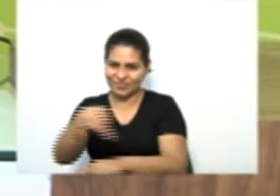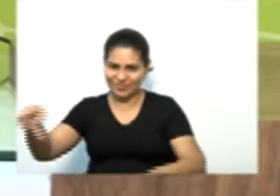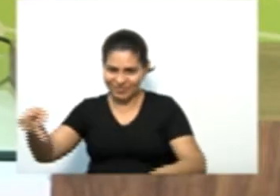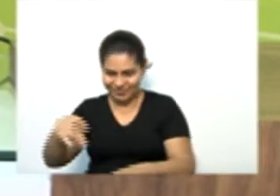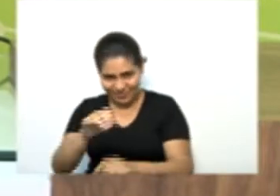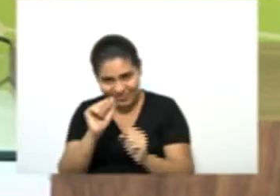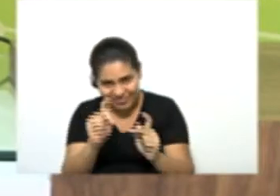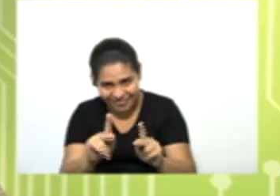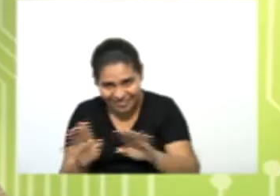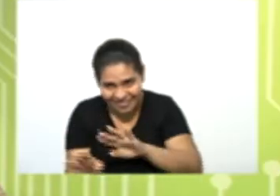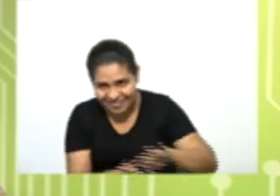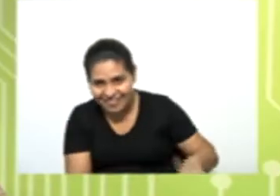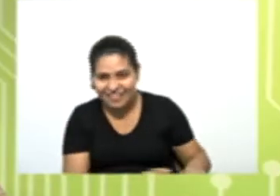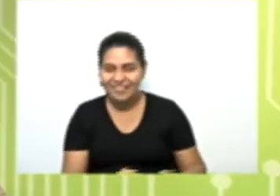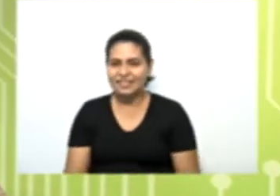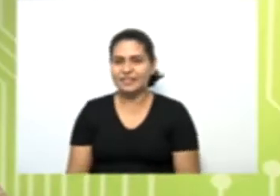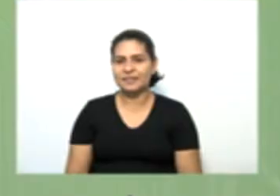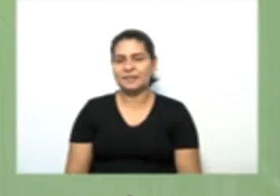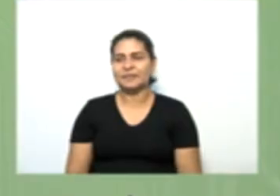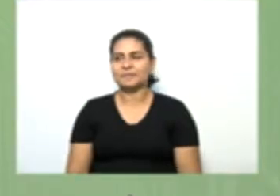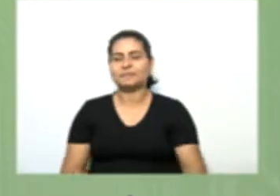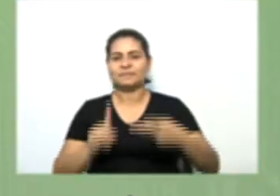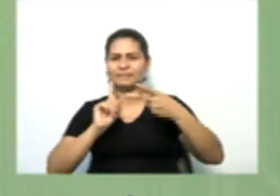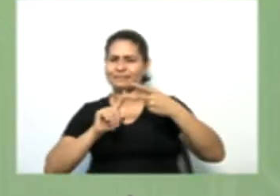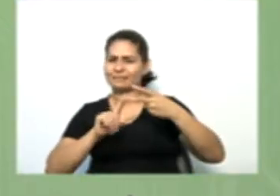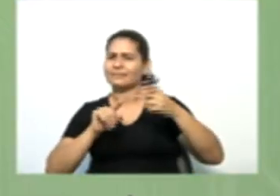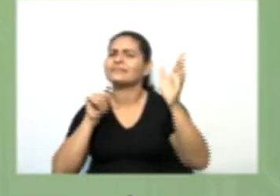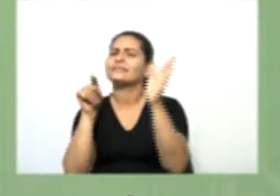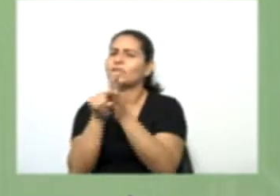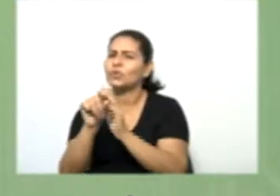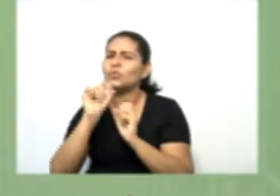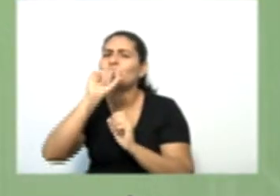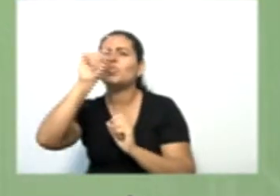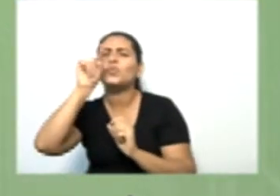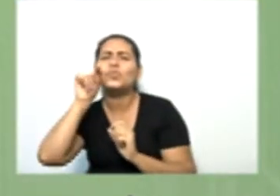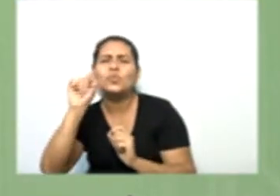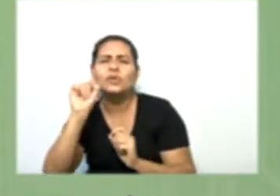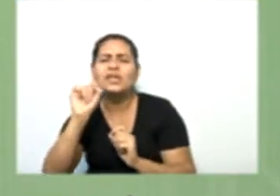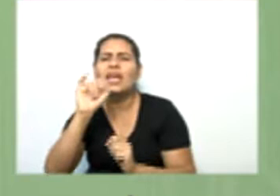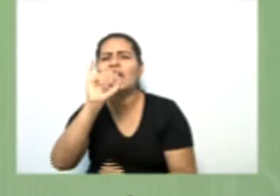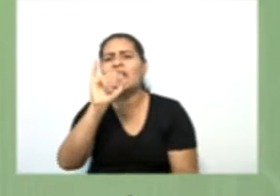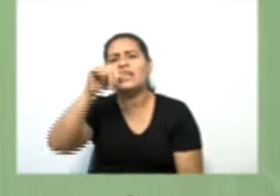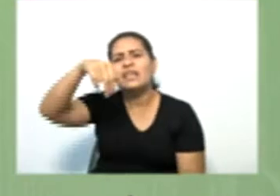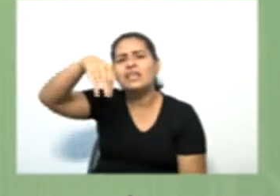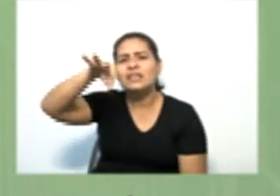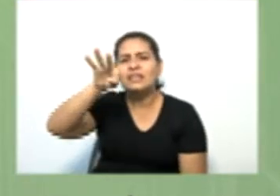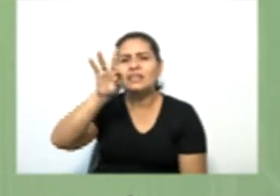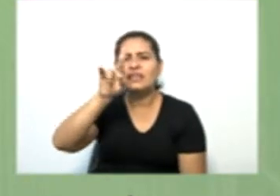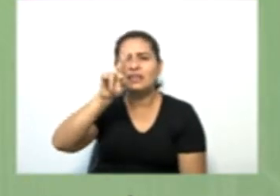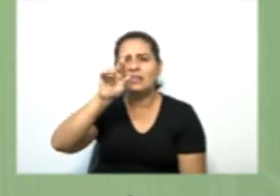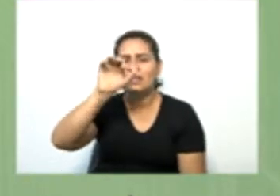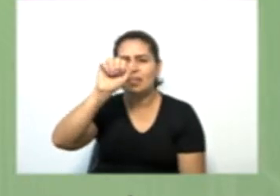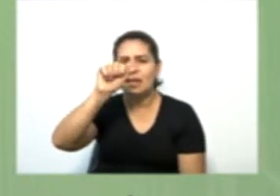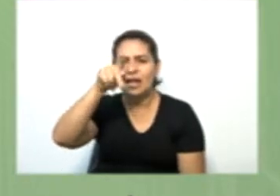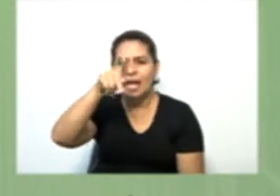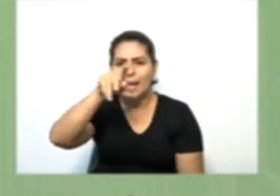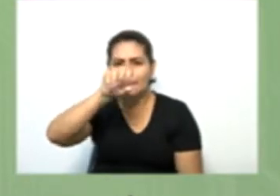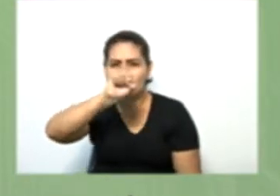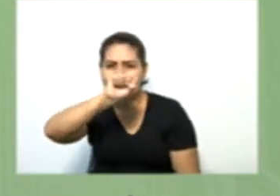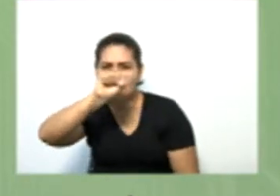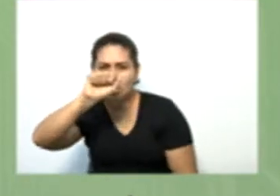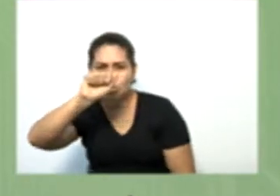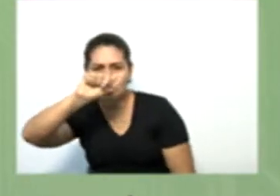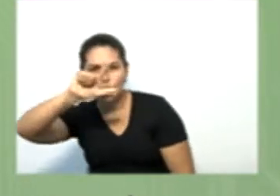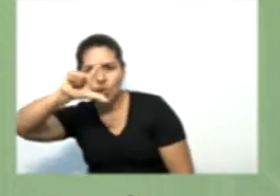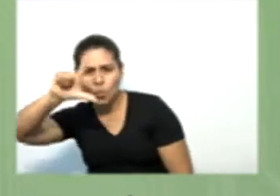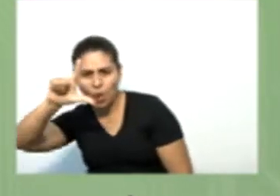aqui apresentando, tá ok? Olha essa segunda aqui, né? A segunda diz o seguinte: o que é relacionamento intrapessoal? É a comunicação